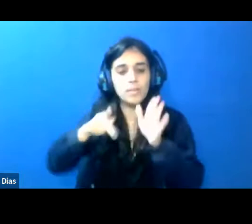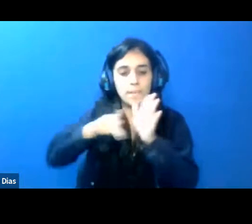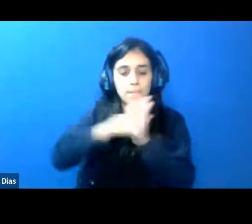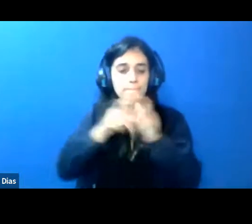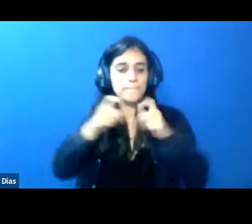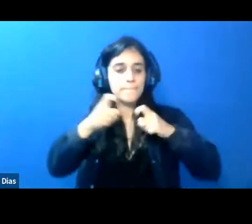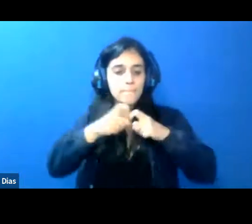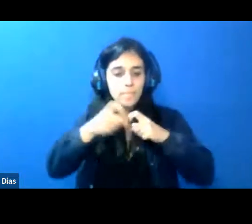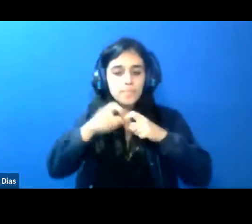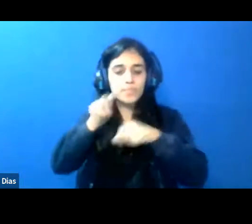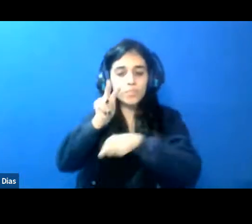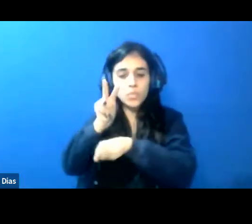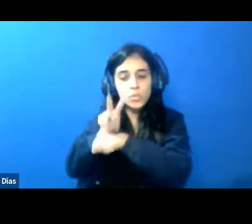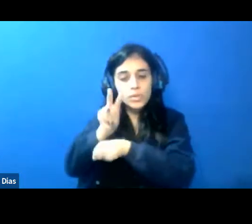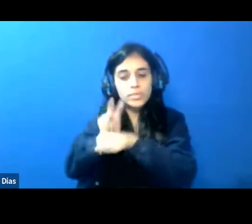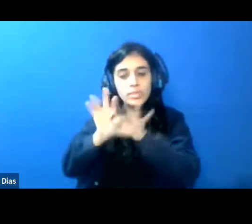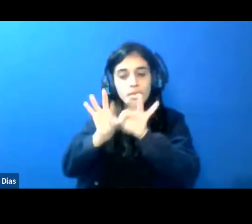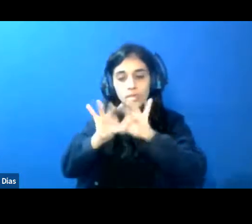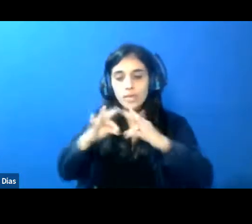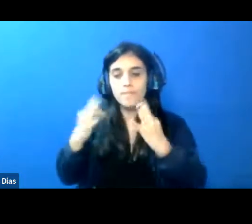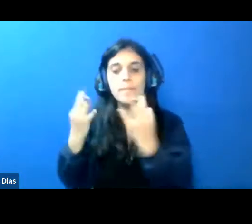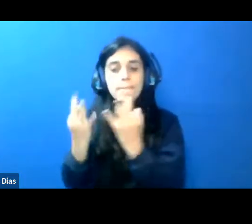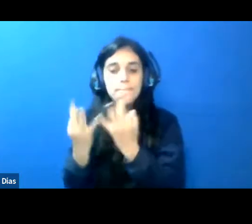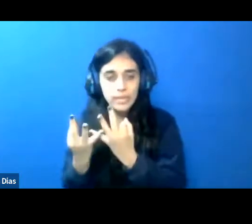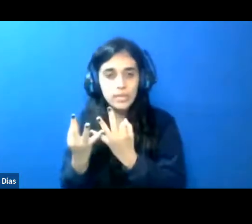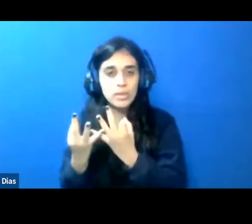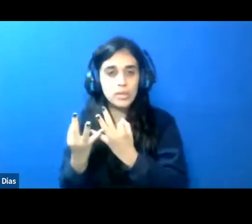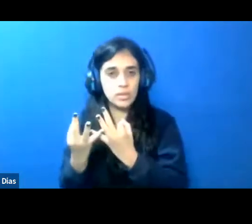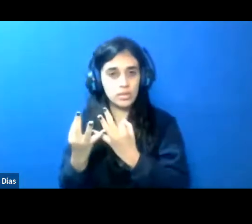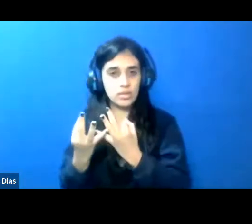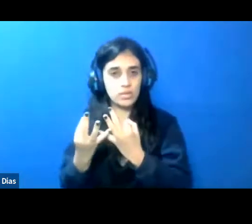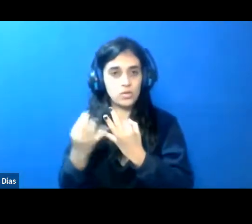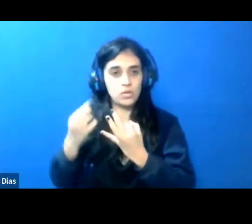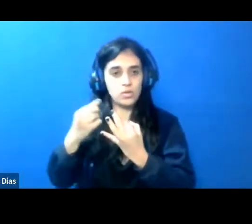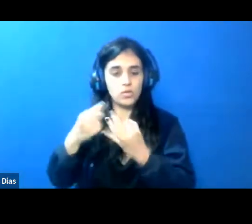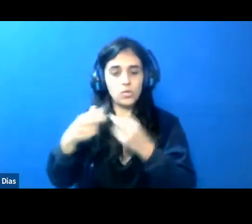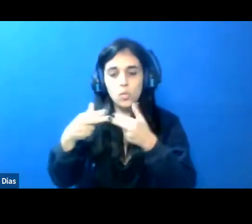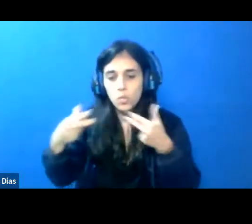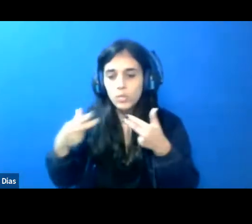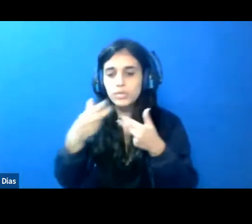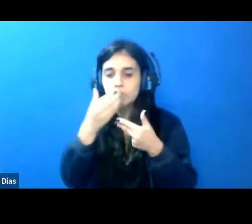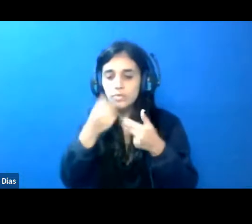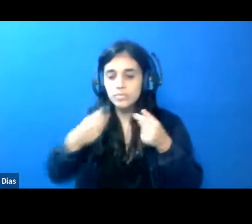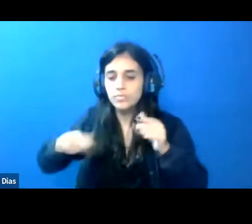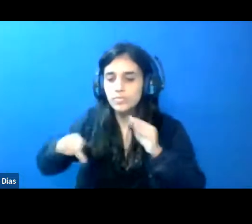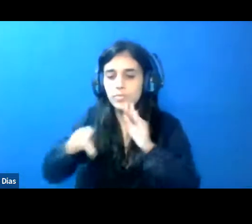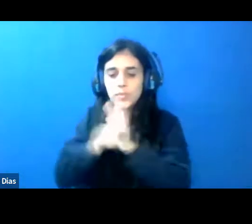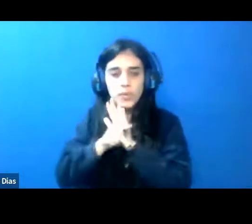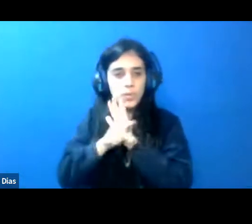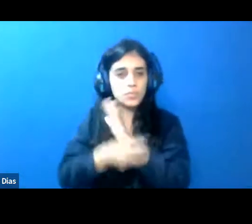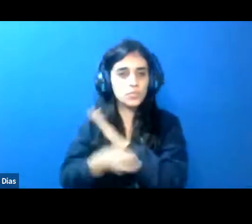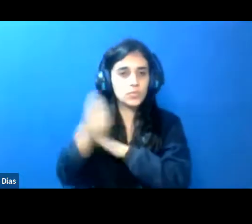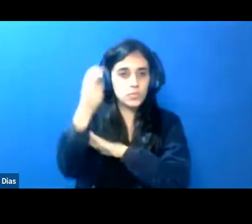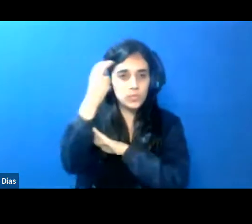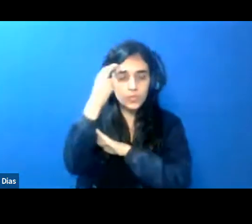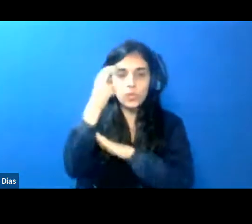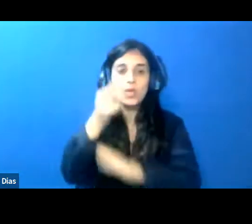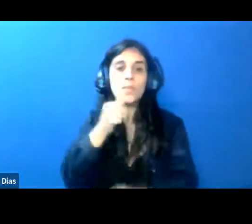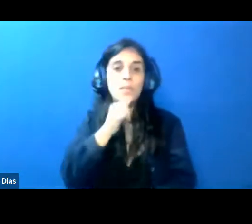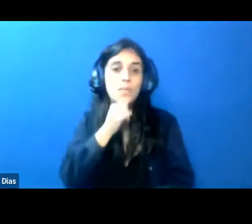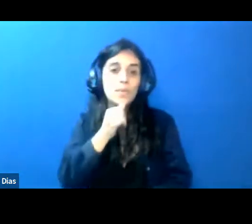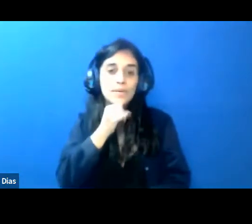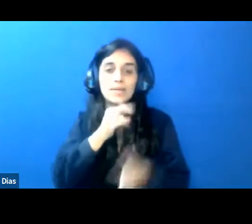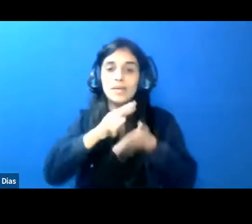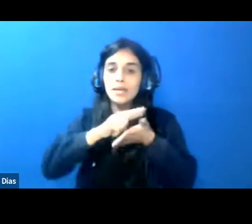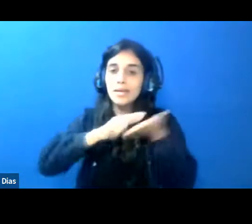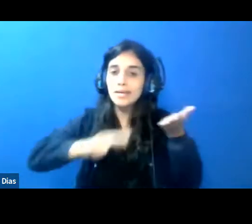Comecemos a resgatar os sabores e saberes, que a gente fala muito aqui no nosso trabalho. Resgatar as nossas receitas,